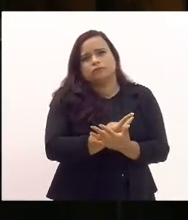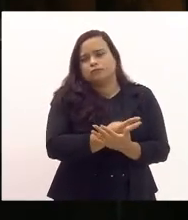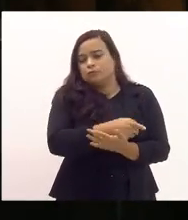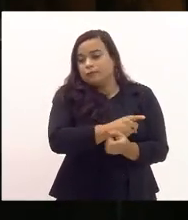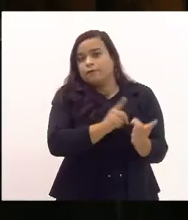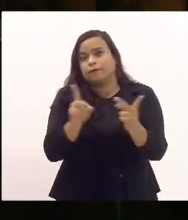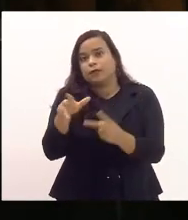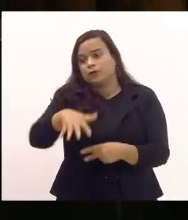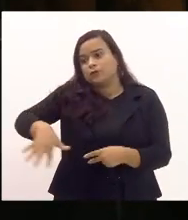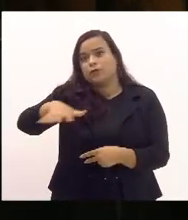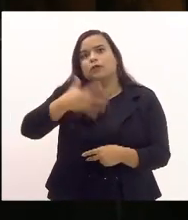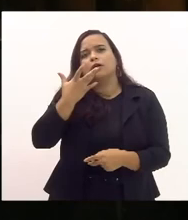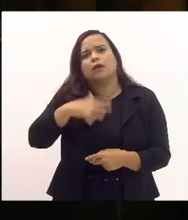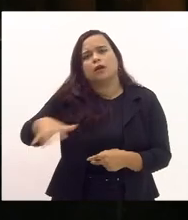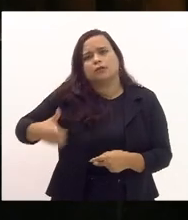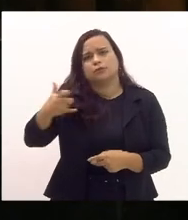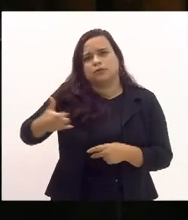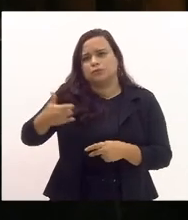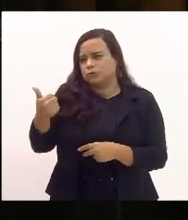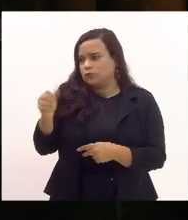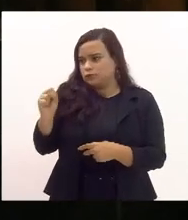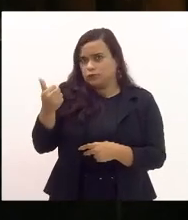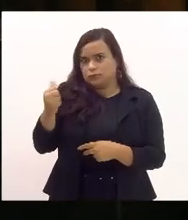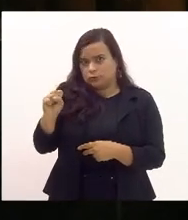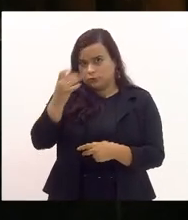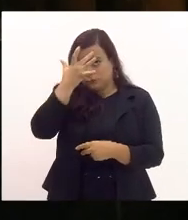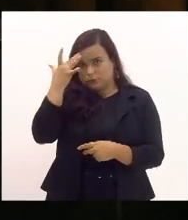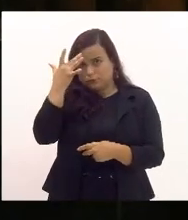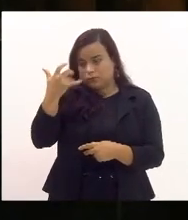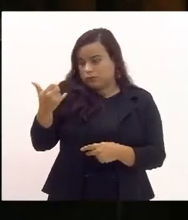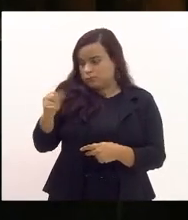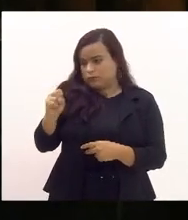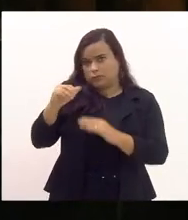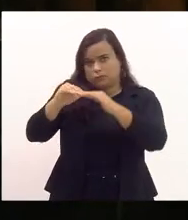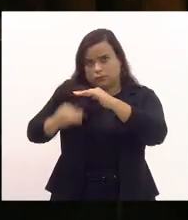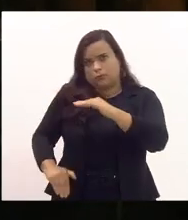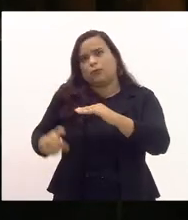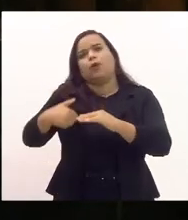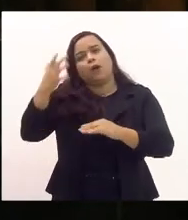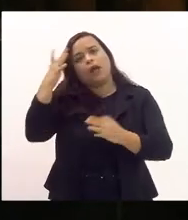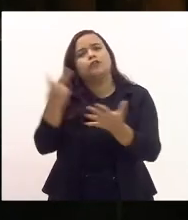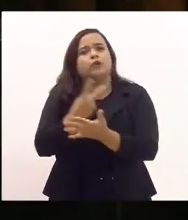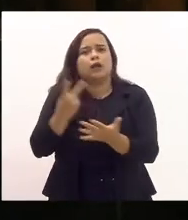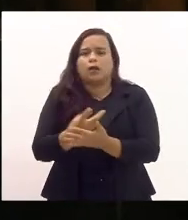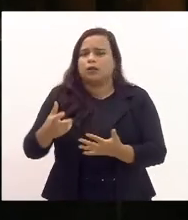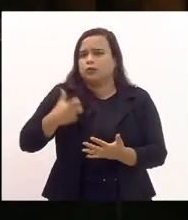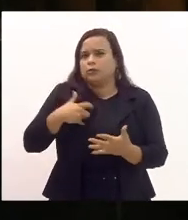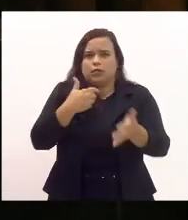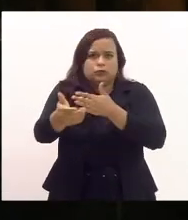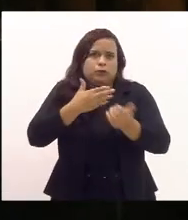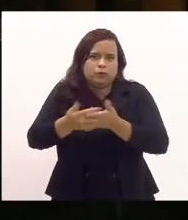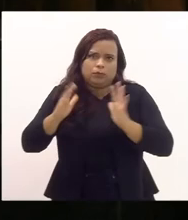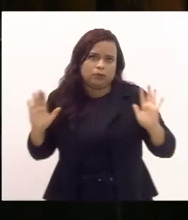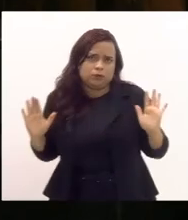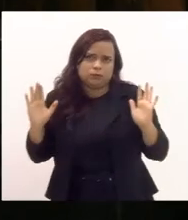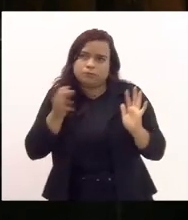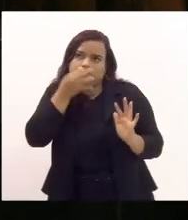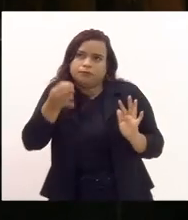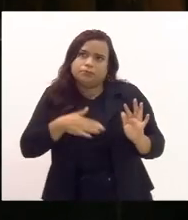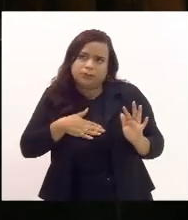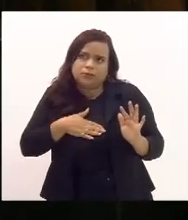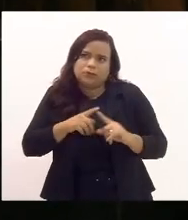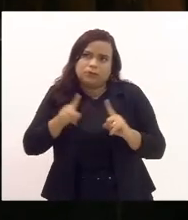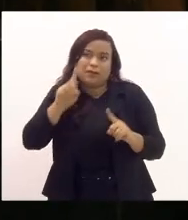menores de 18 anos e o particularmente acho errado em qualquer idade mas principalmente